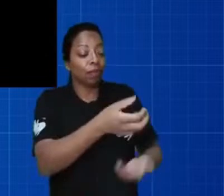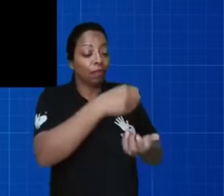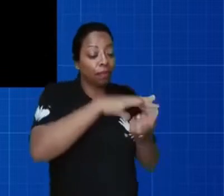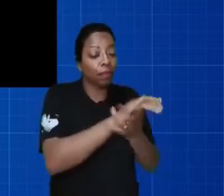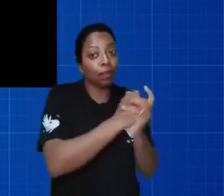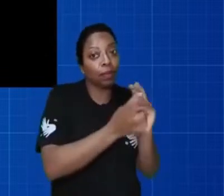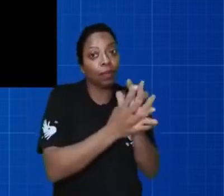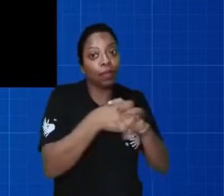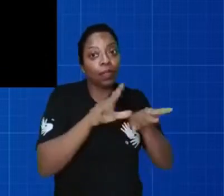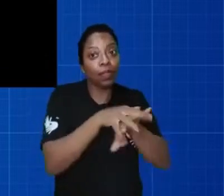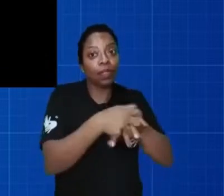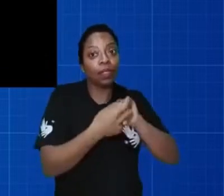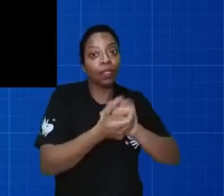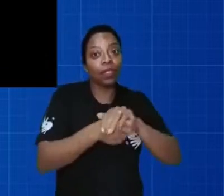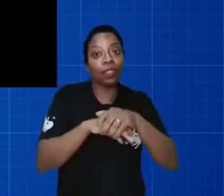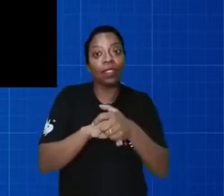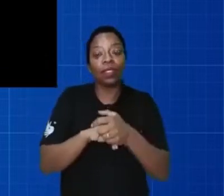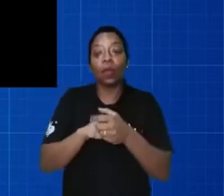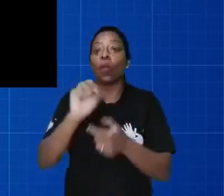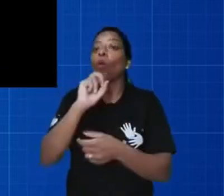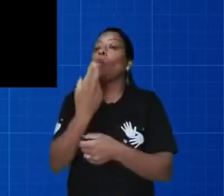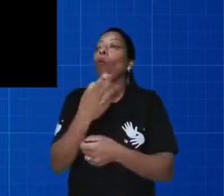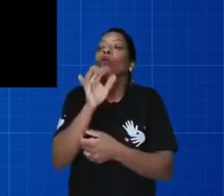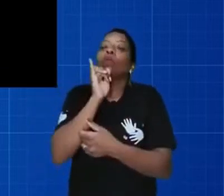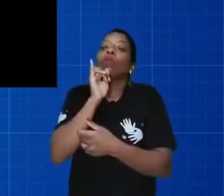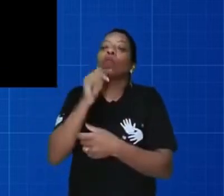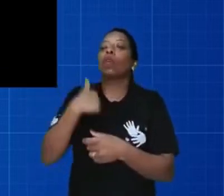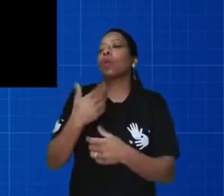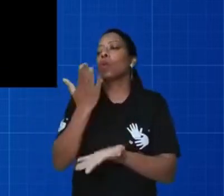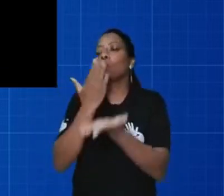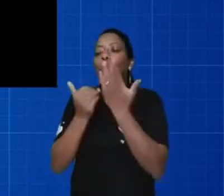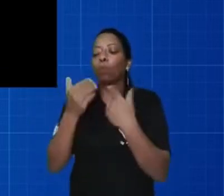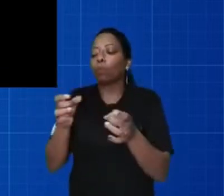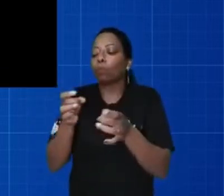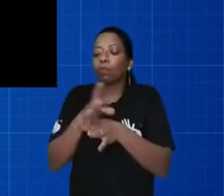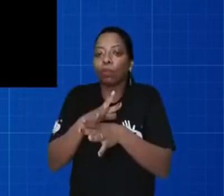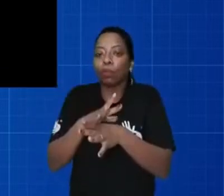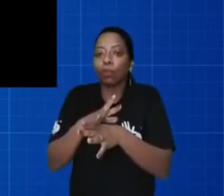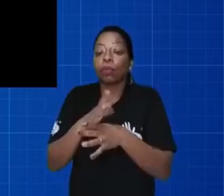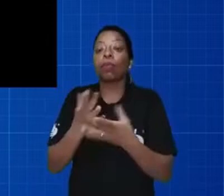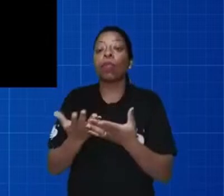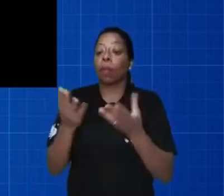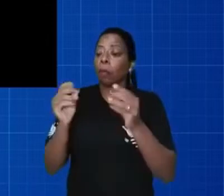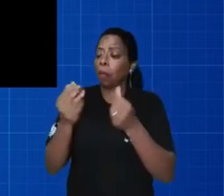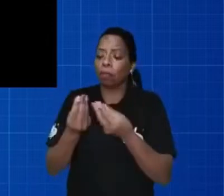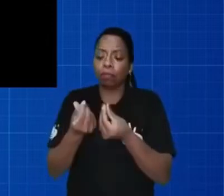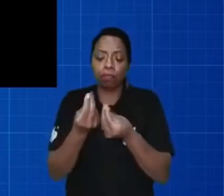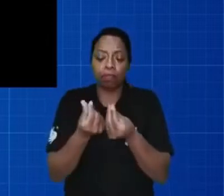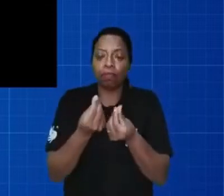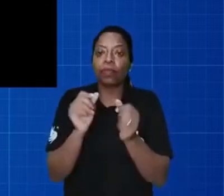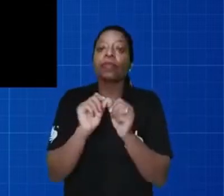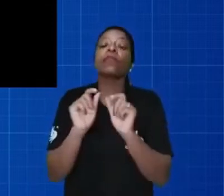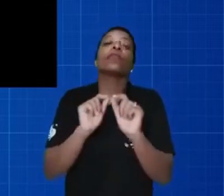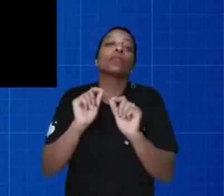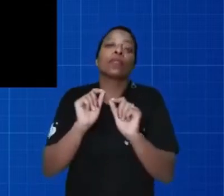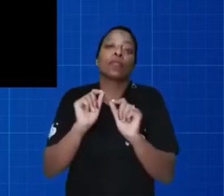alimentar, por exemplo, provavelmente vai ter restos de alimentos, né, por alguma razão, às vezes a gente acaba, né, tendo o resto de alimentos na mão. E